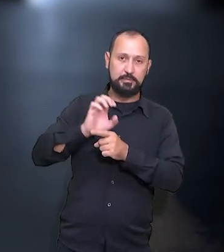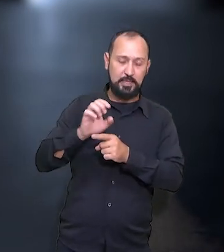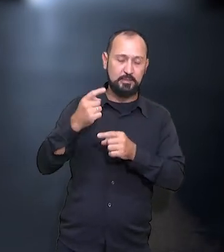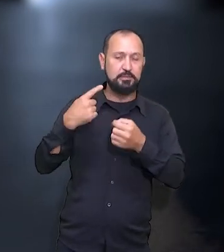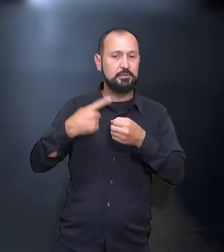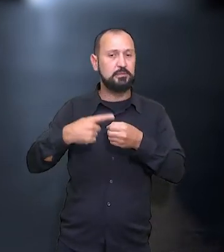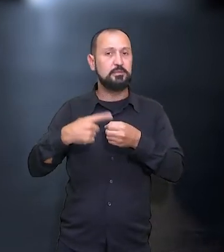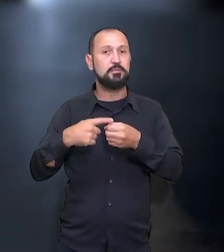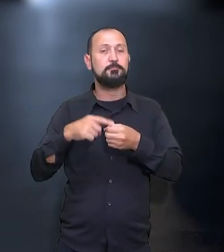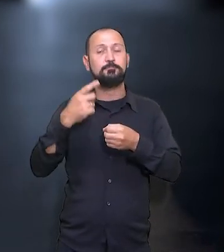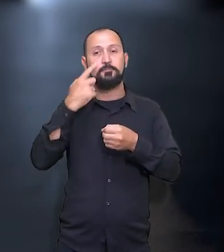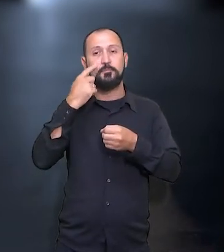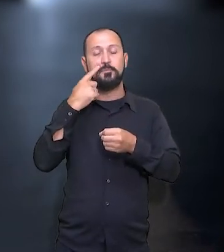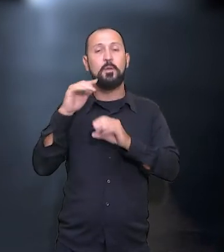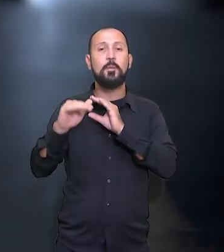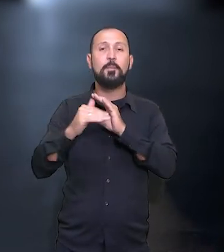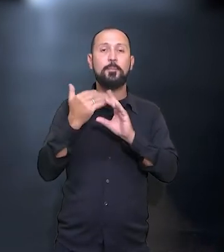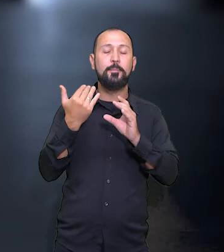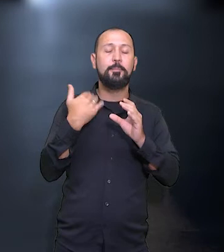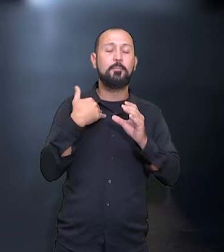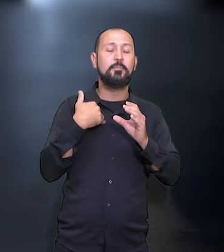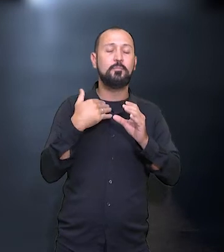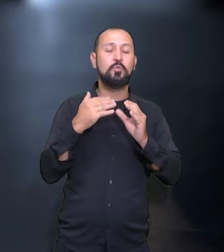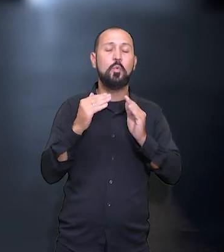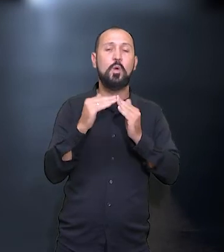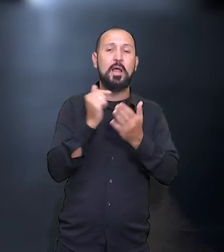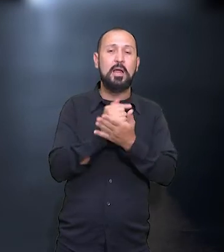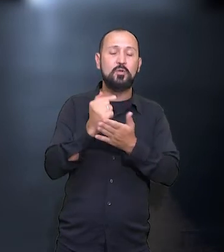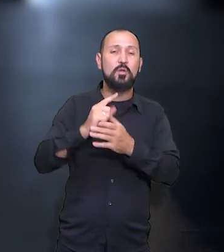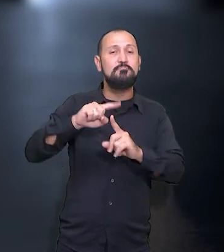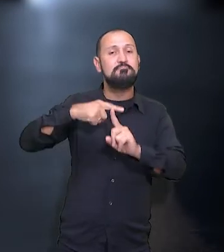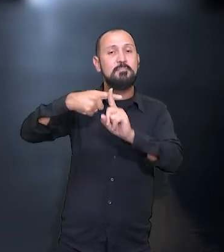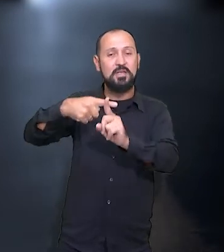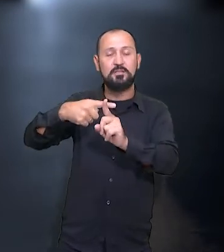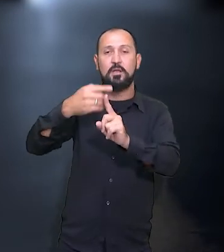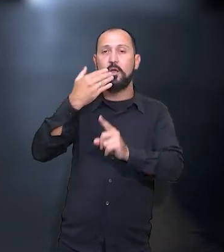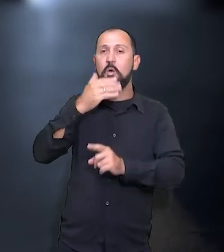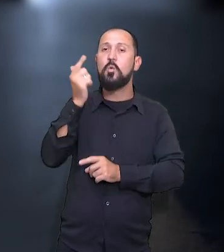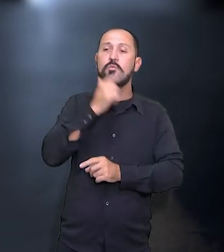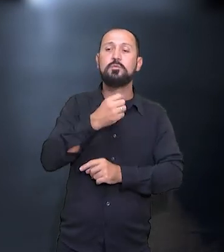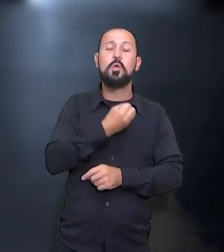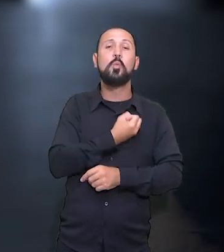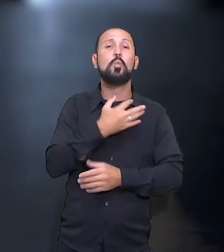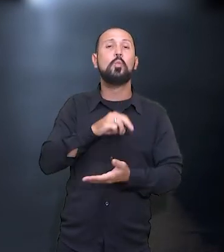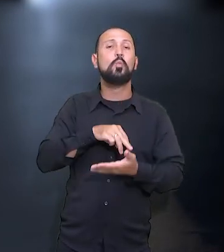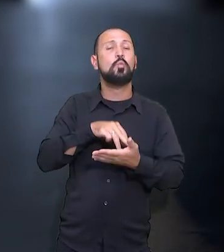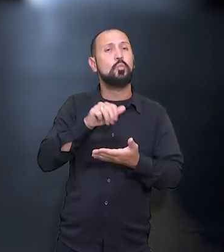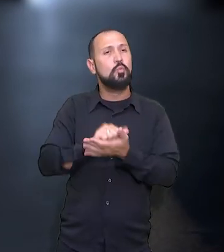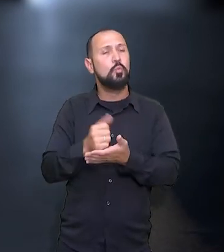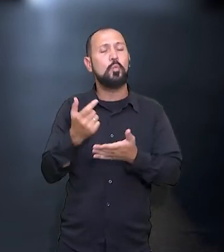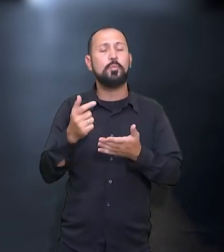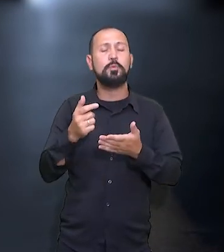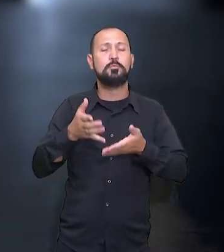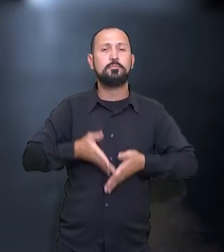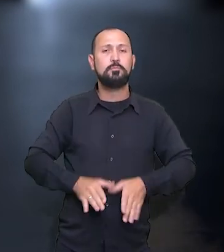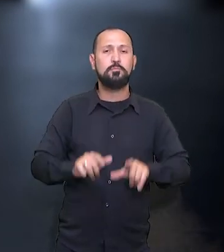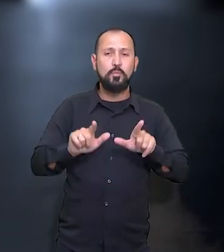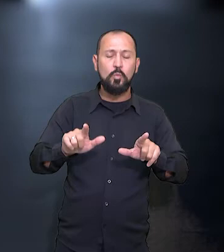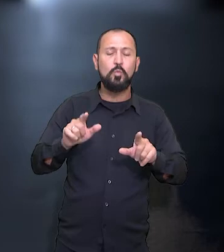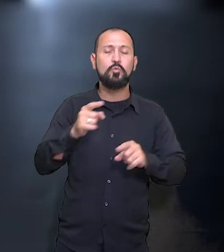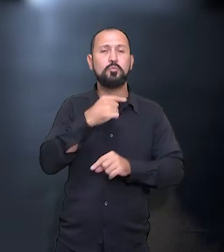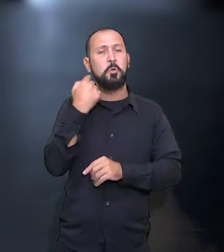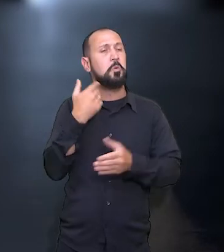estado, dessa outra cidade. Eles enviavam para o Cartório Mais e eu tinha acesso a essa matrícula de imóvel, certidão de